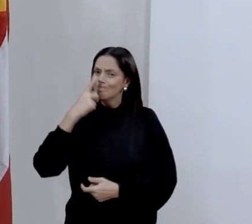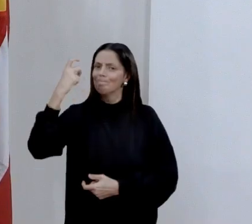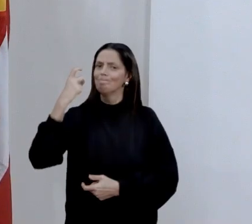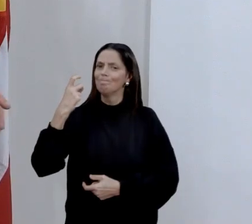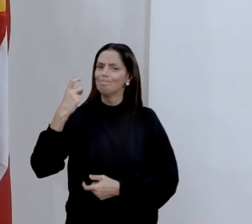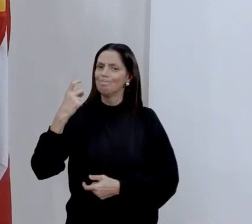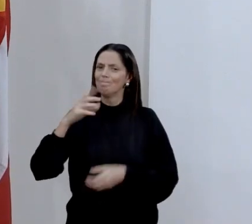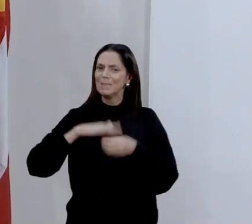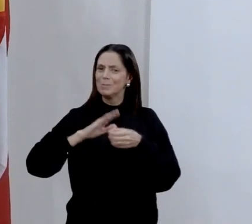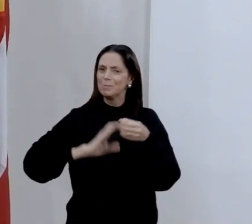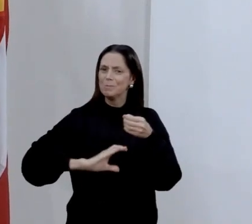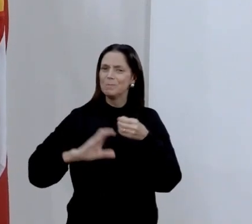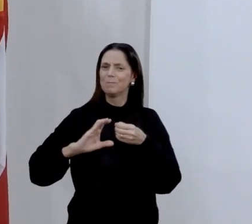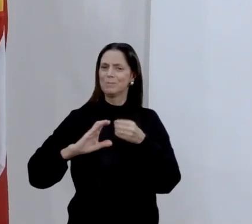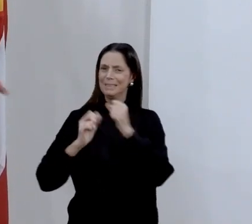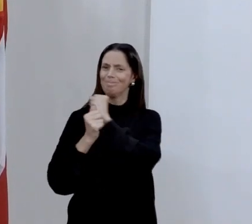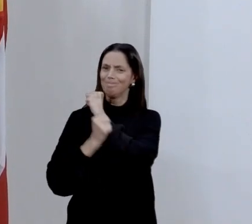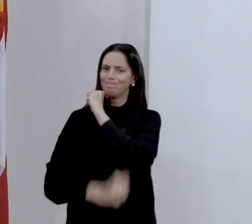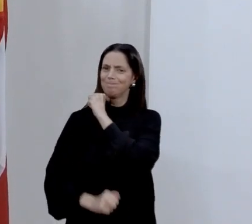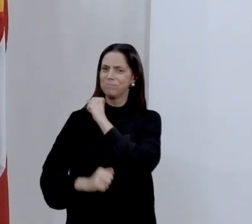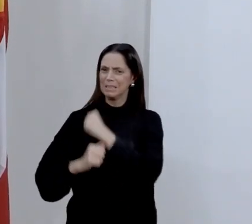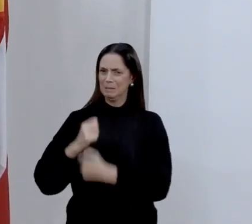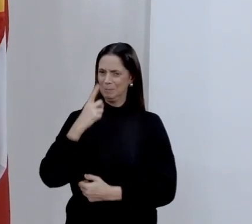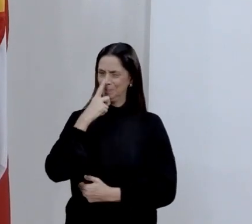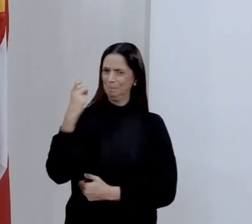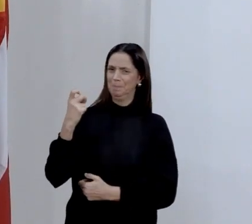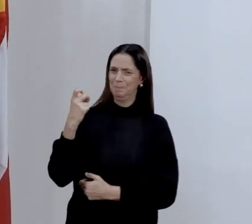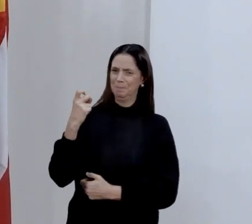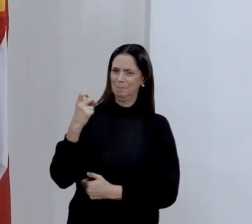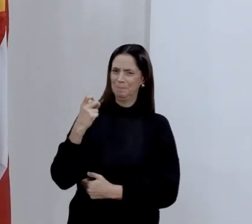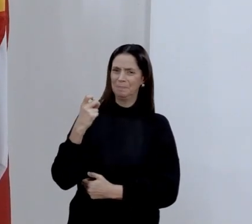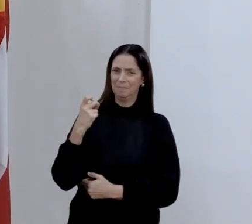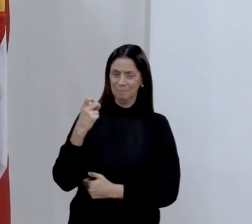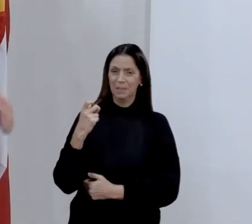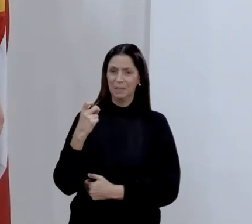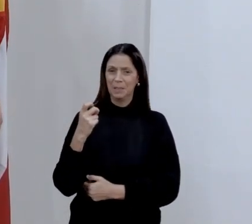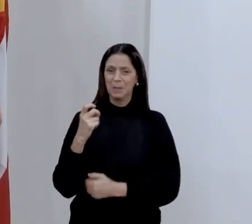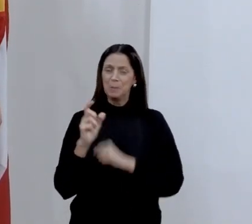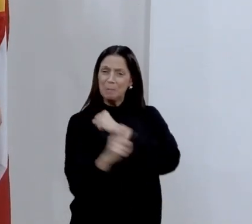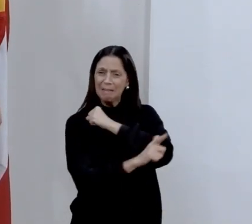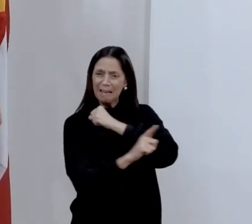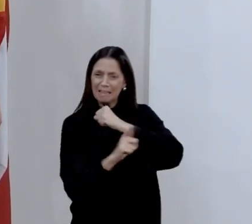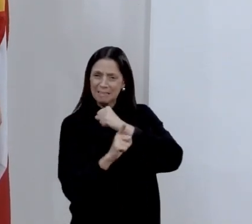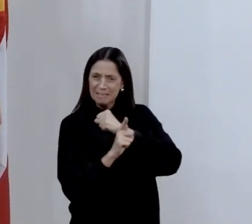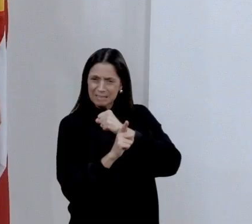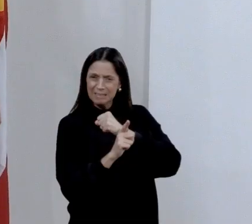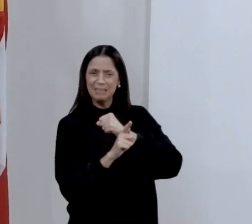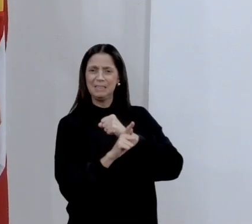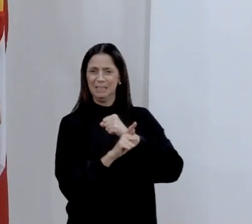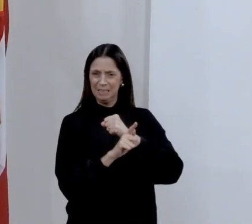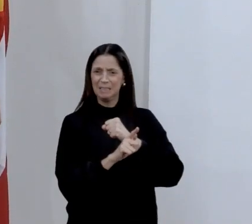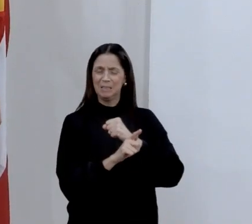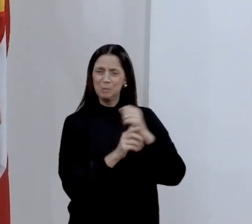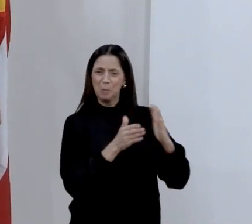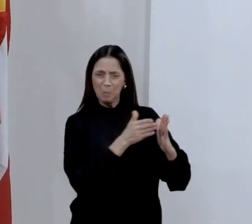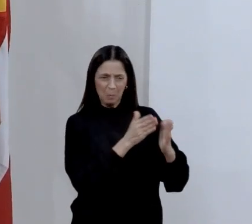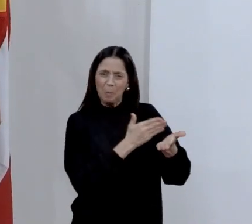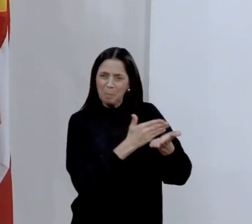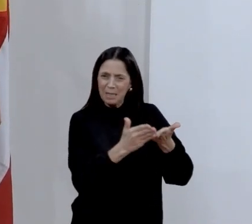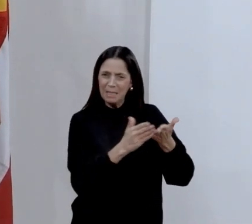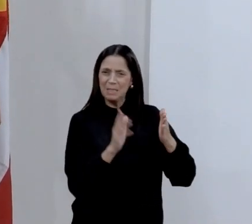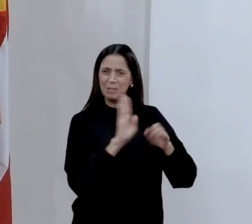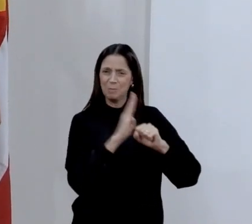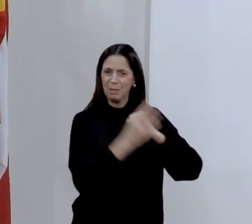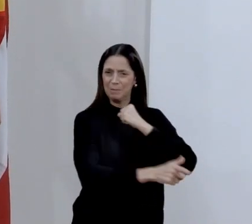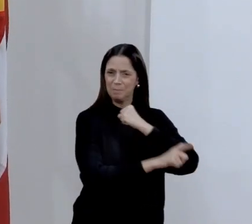literalmente cheiro de fezes aí, que tem tanto na parte mais inicial aqui do bairro Garcia, quanto da região central. E também